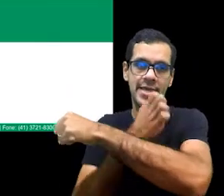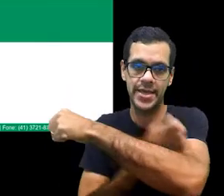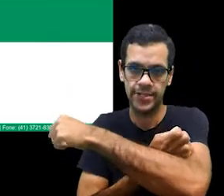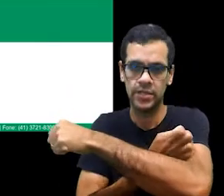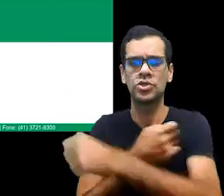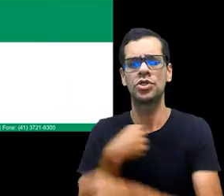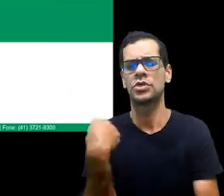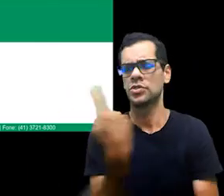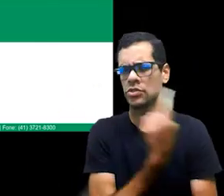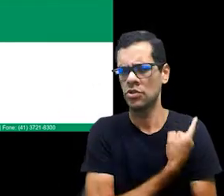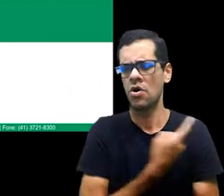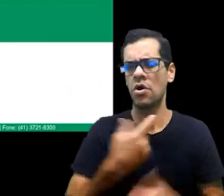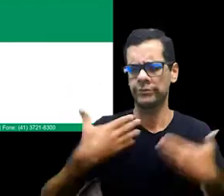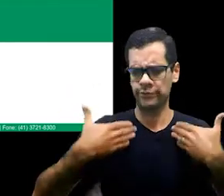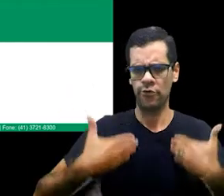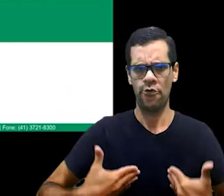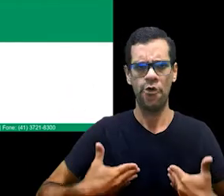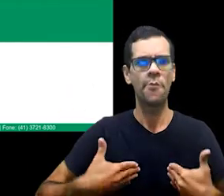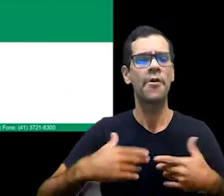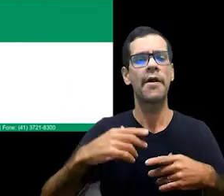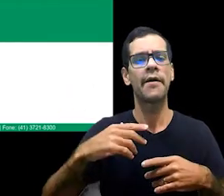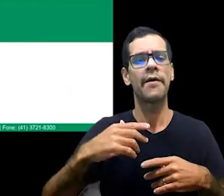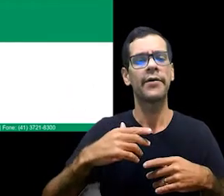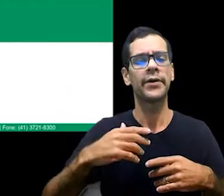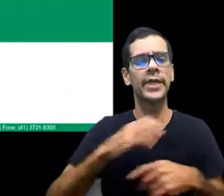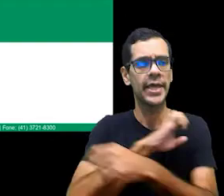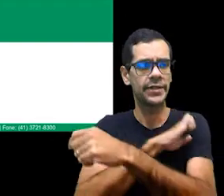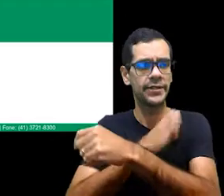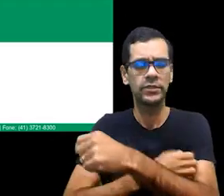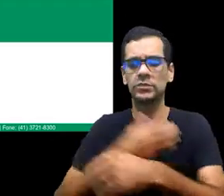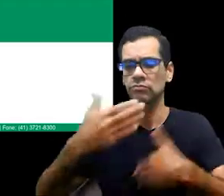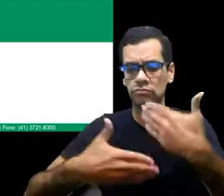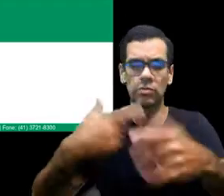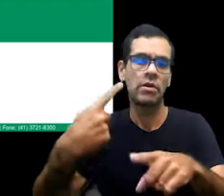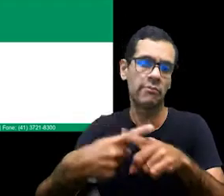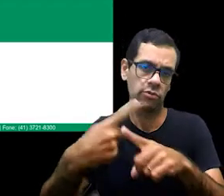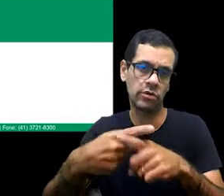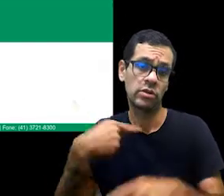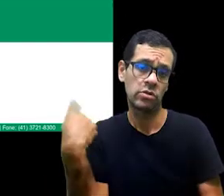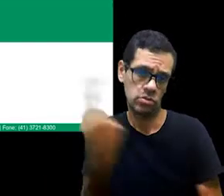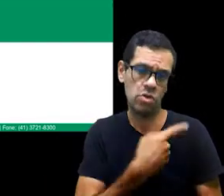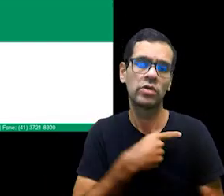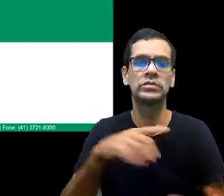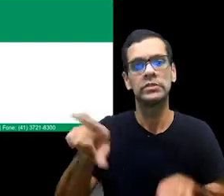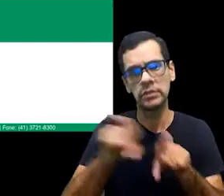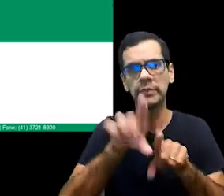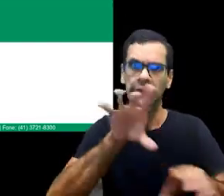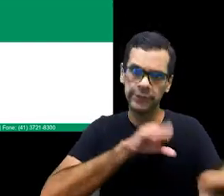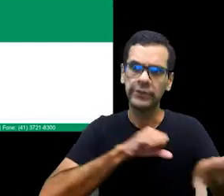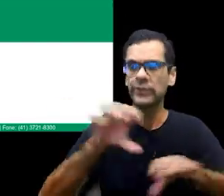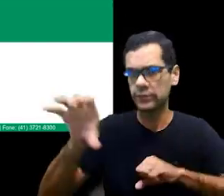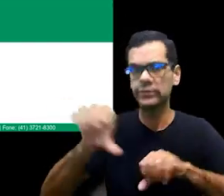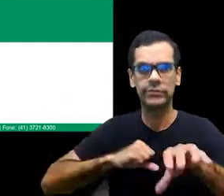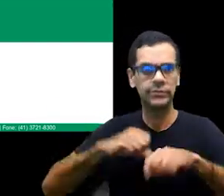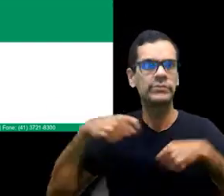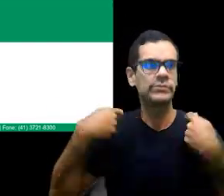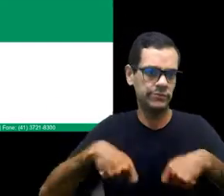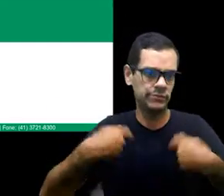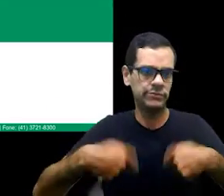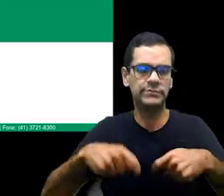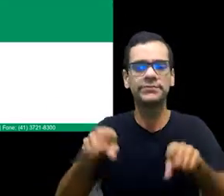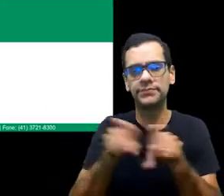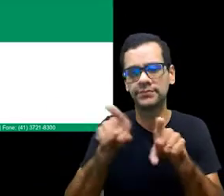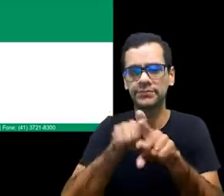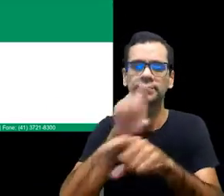somos capazes de produzir energia constantemente porque nós também ingerimos energia constantemente. Nós temos que nos